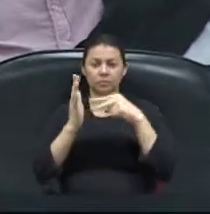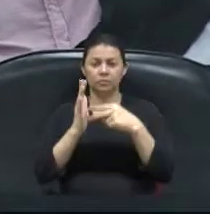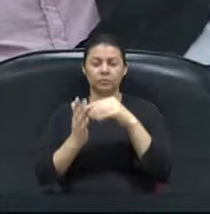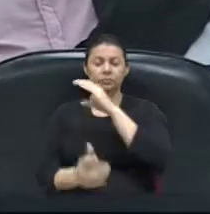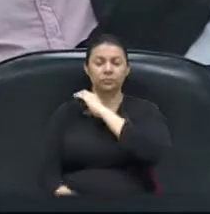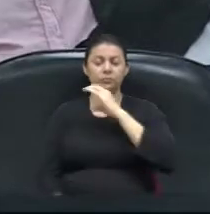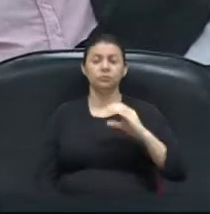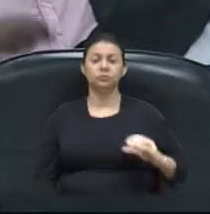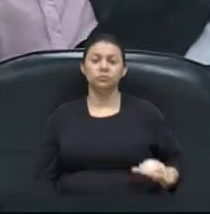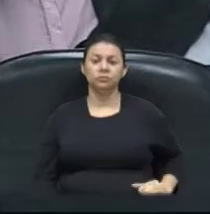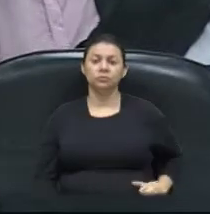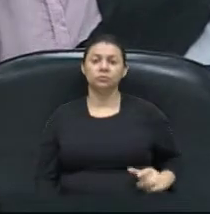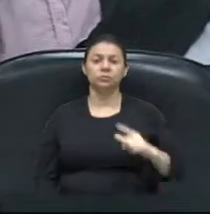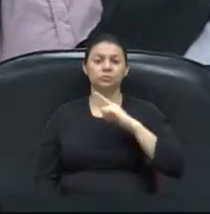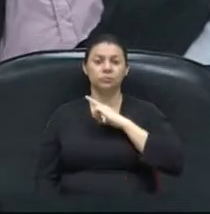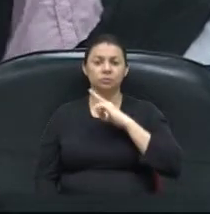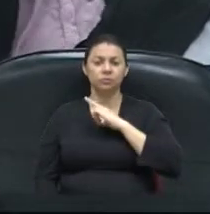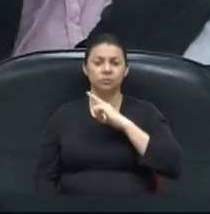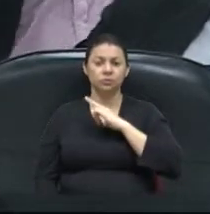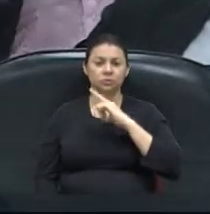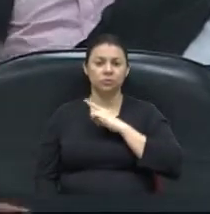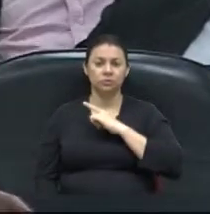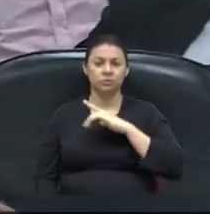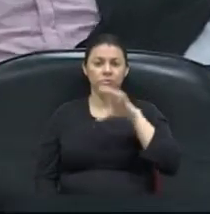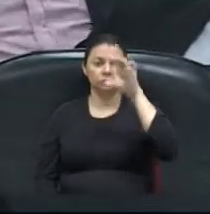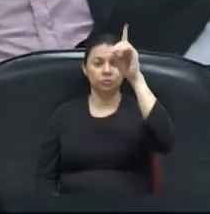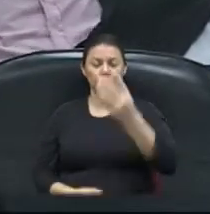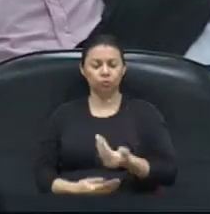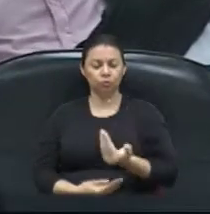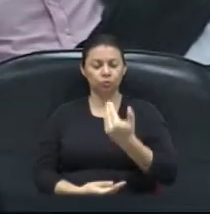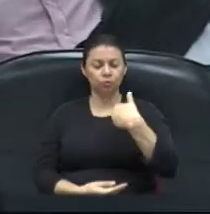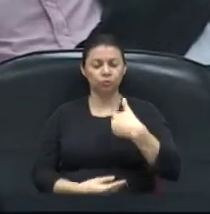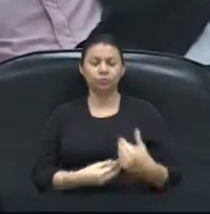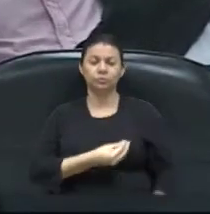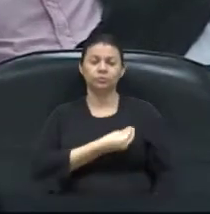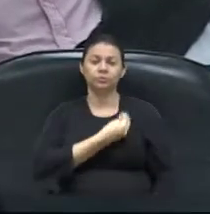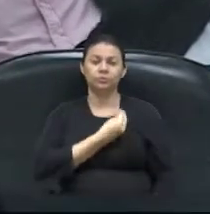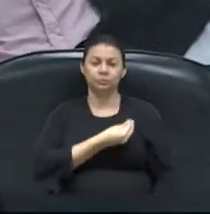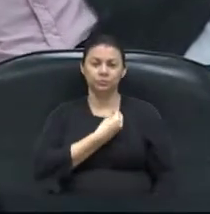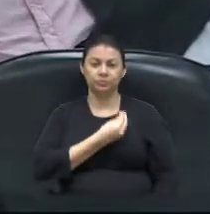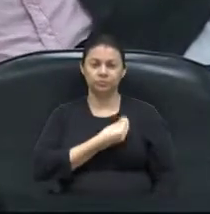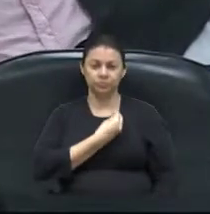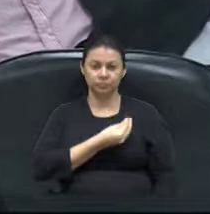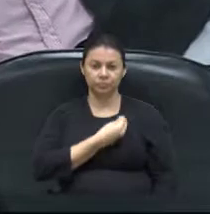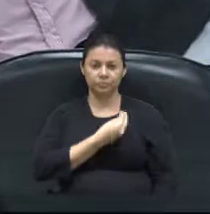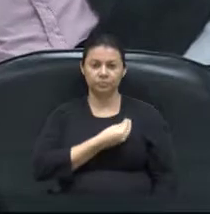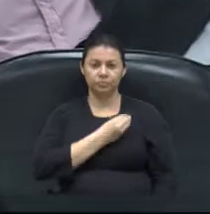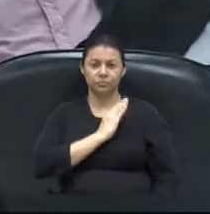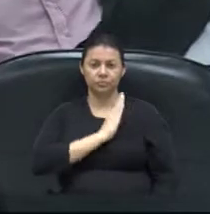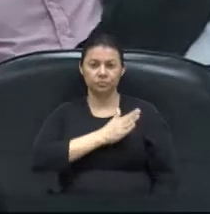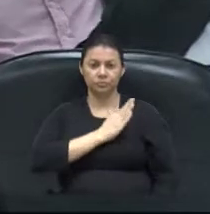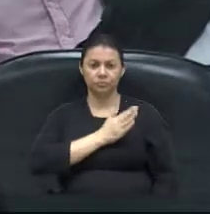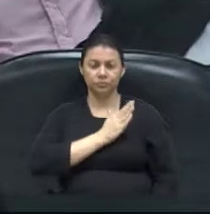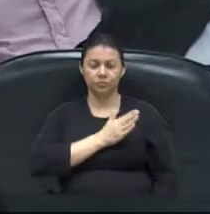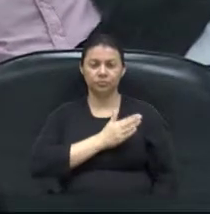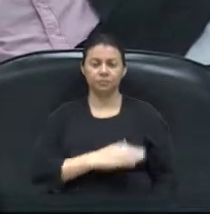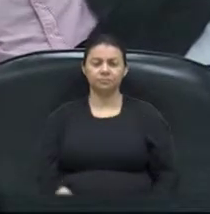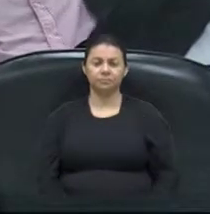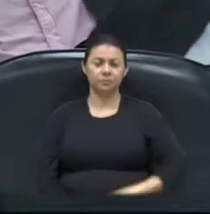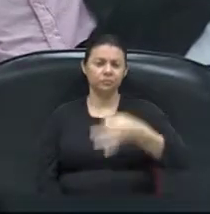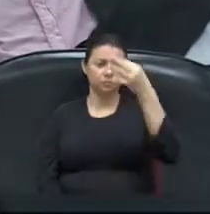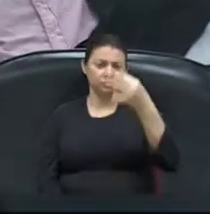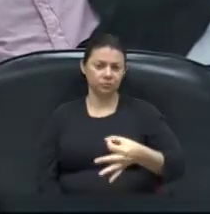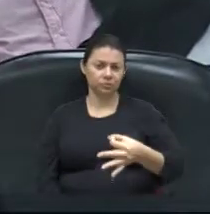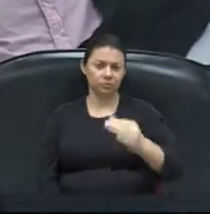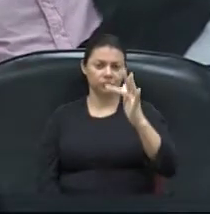termos a presença de deus nossas vidas com certeza nos transformamos um ser humano melhor fazemos